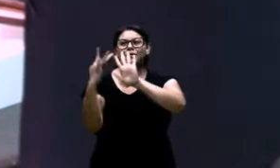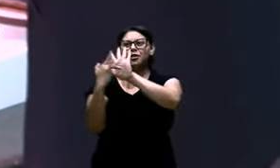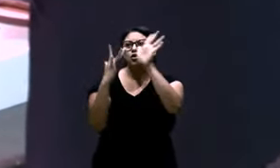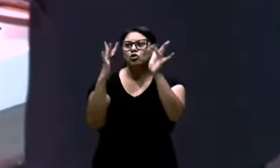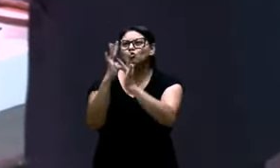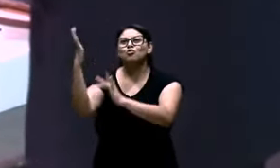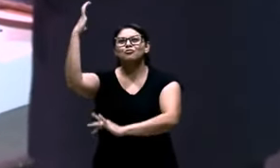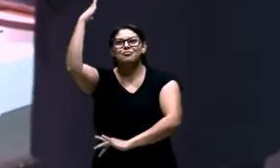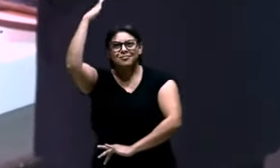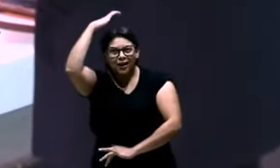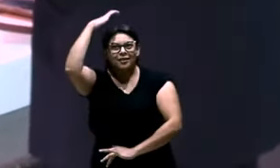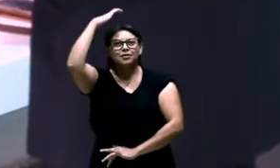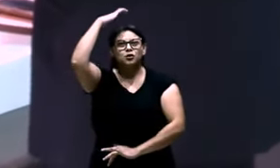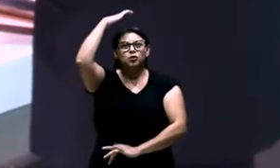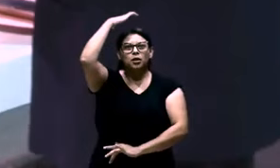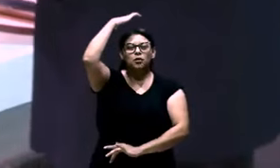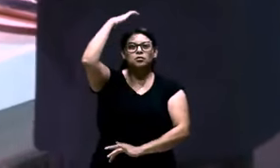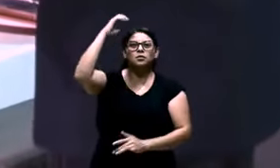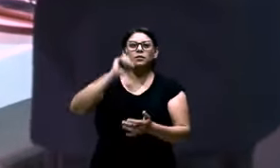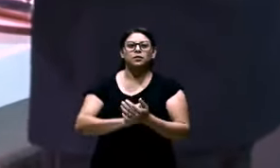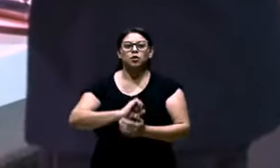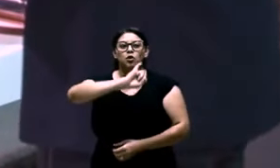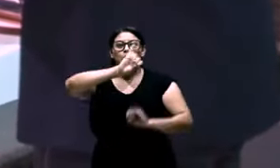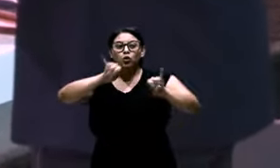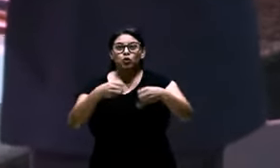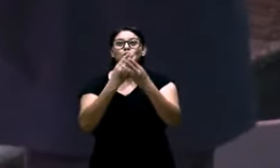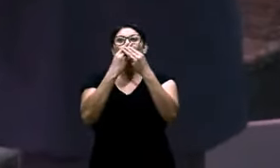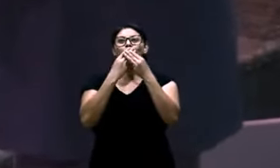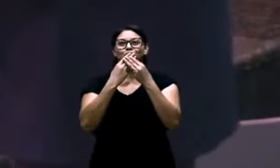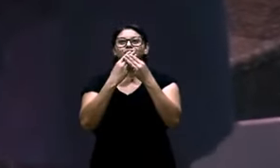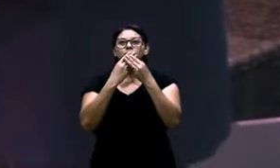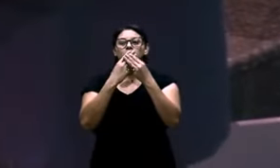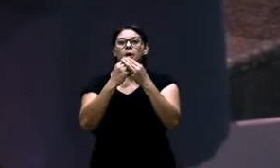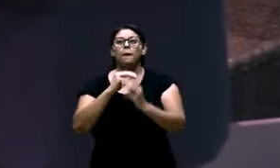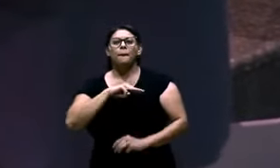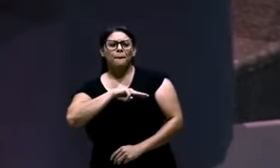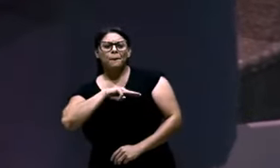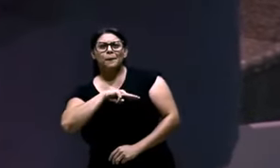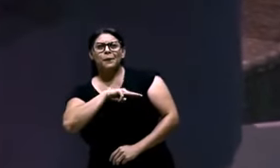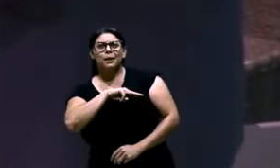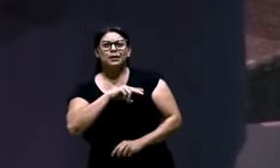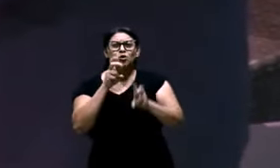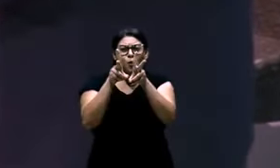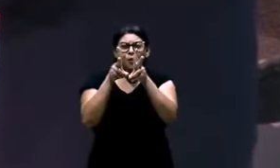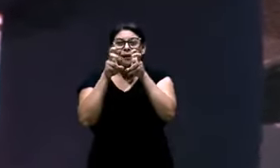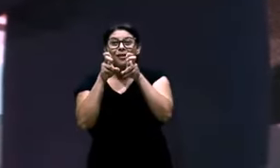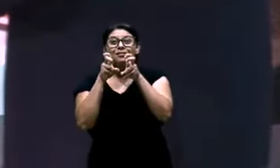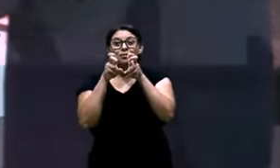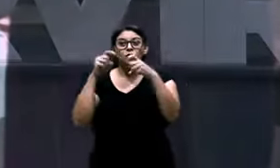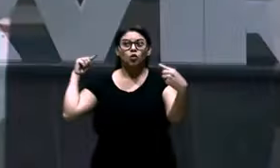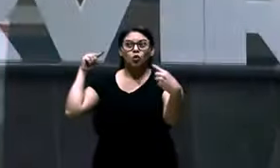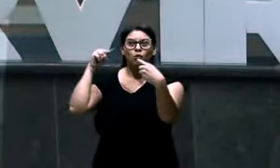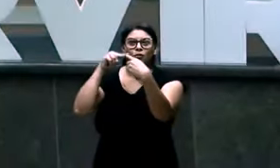Jesus Rei que os judeus tanto aguardavam. Mateus, ele tinha essa perspectiva, a